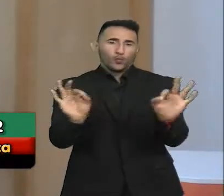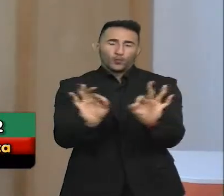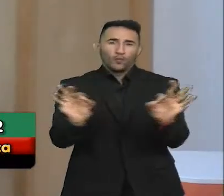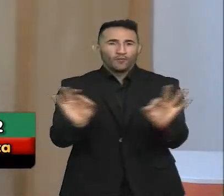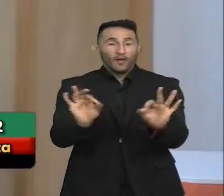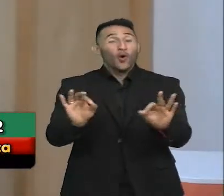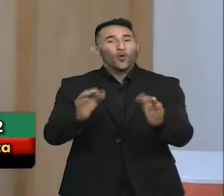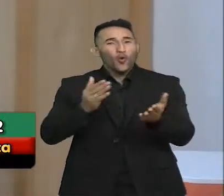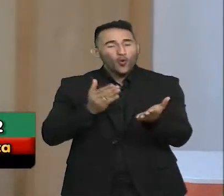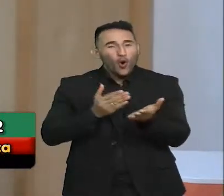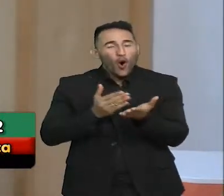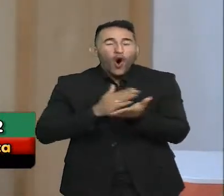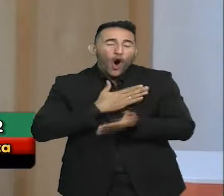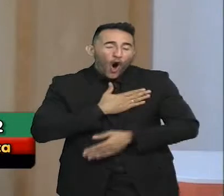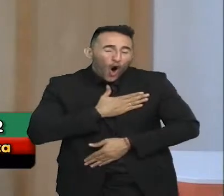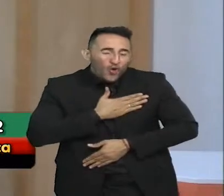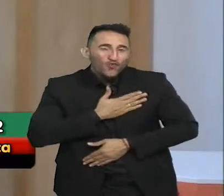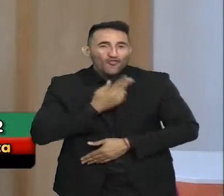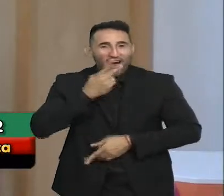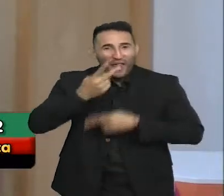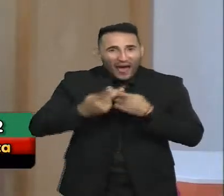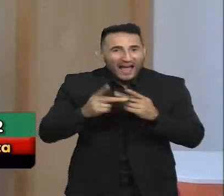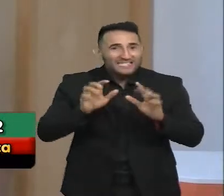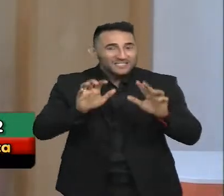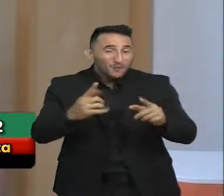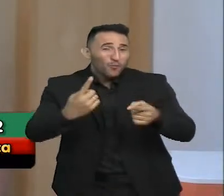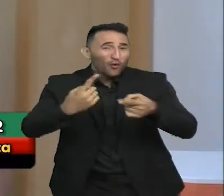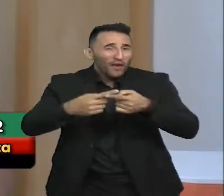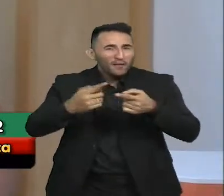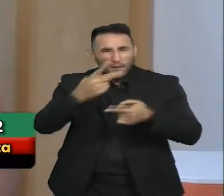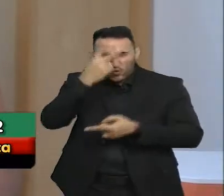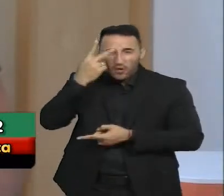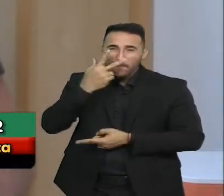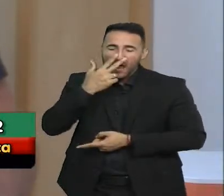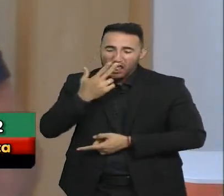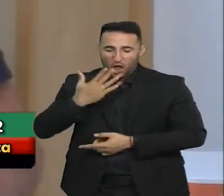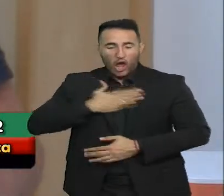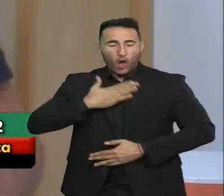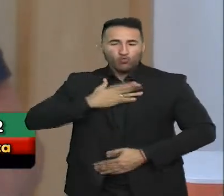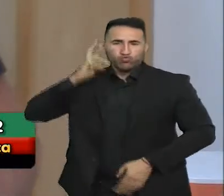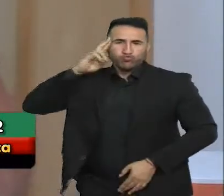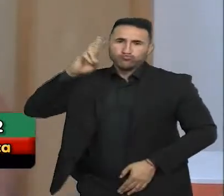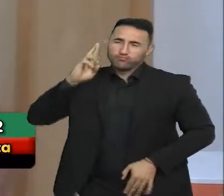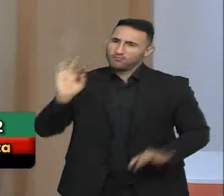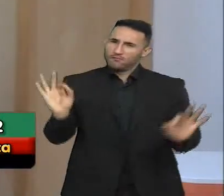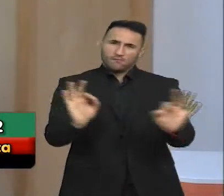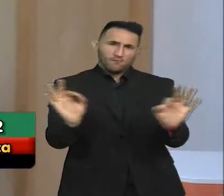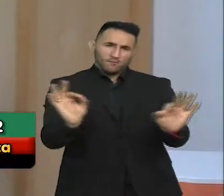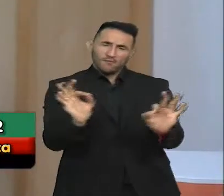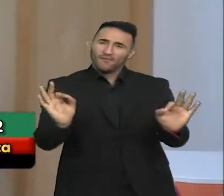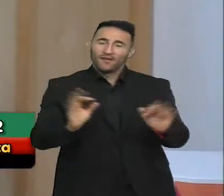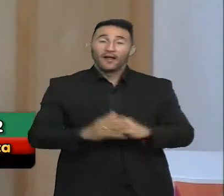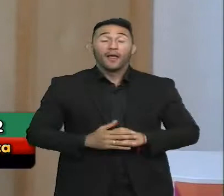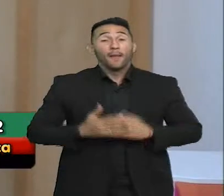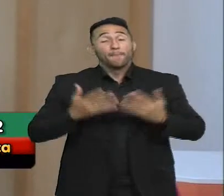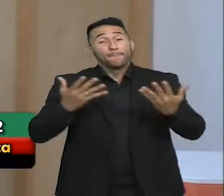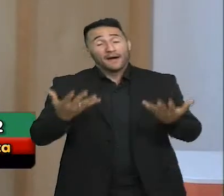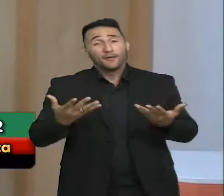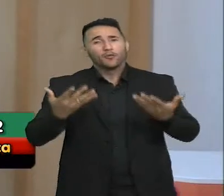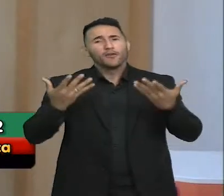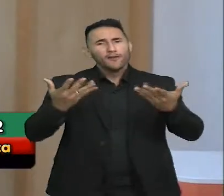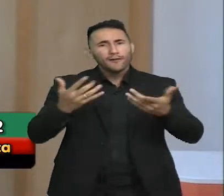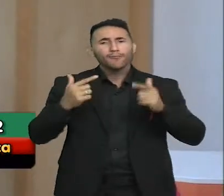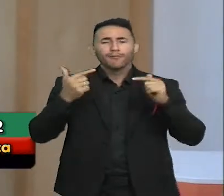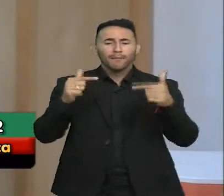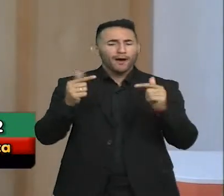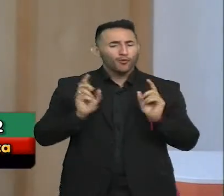com essa introdução, porque as pessoas que se acham donas de alguma coisa depois percebem que não são donas de nada. E eu gostaria que esse trabalho se perpetuasse